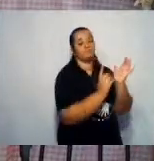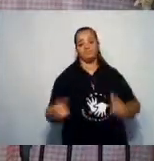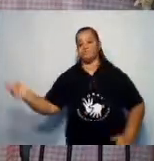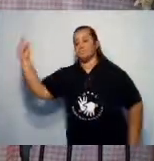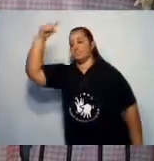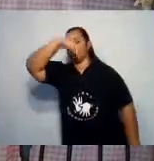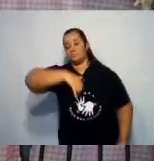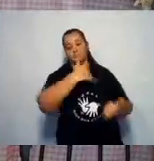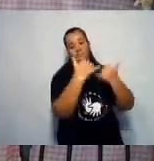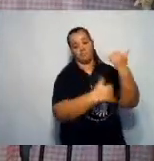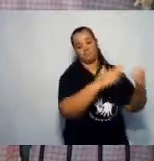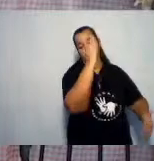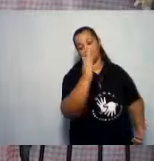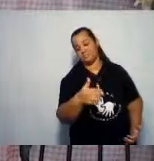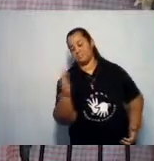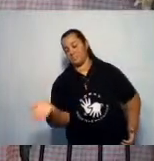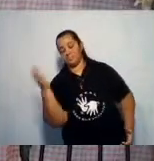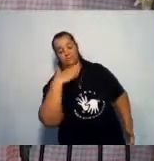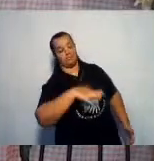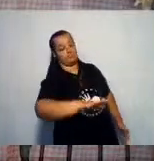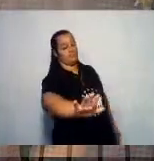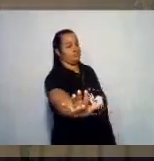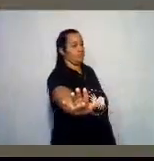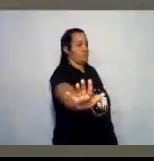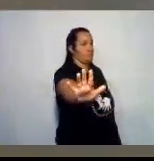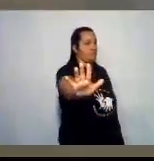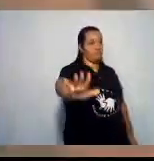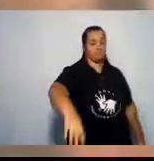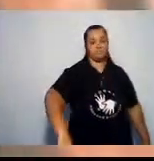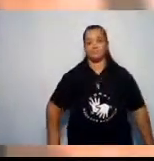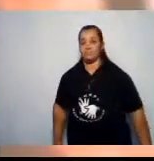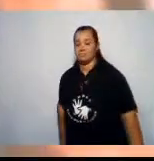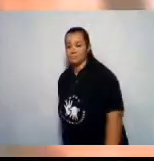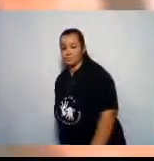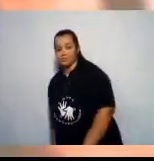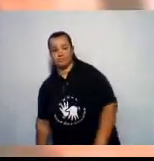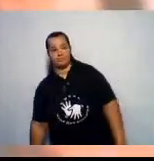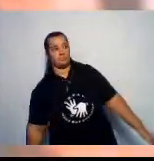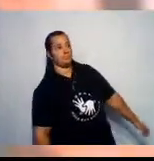tu vem chegando pra ficar no meu quintal.